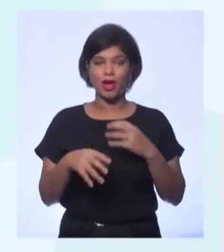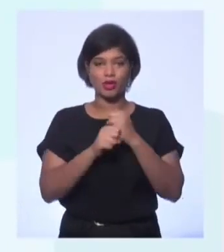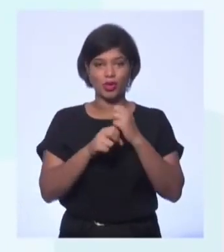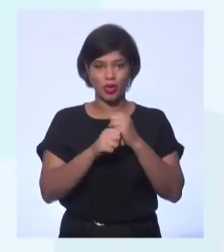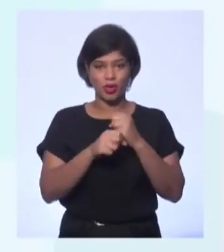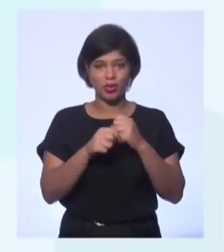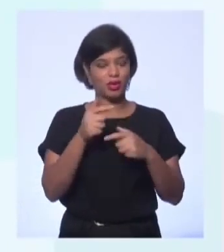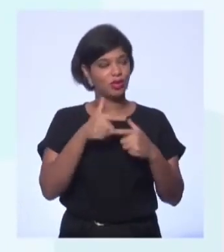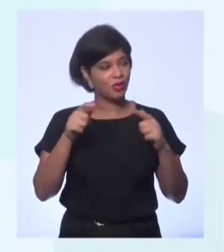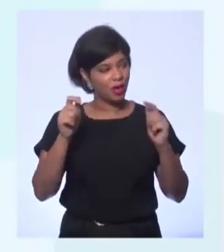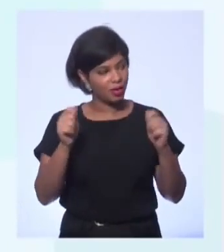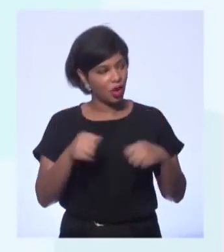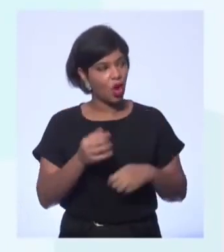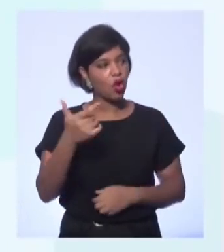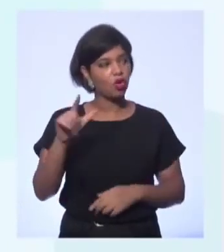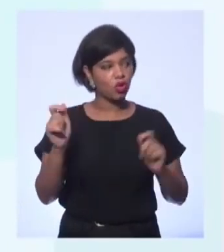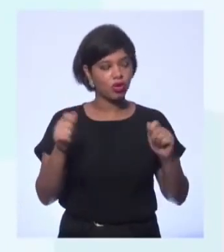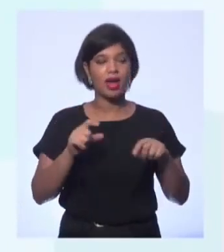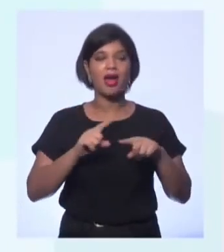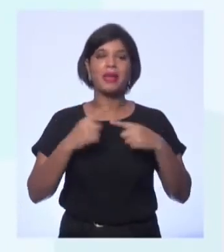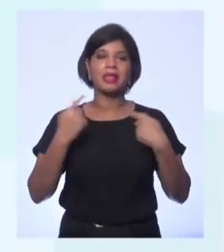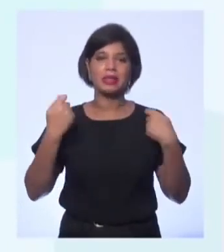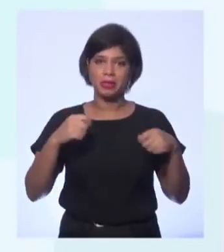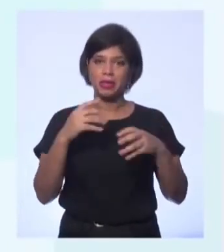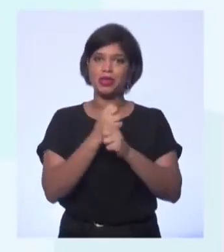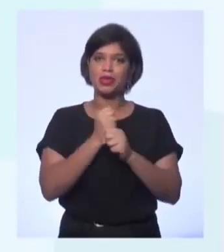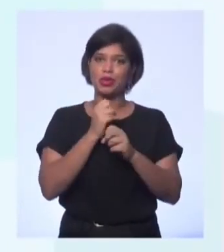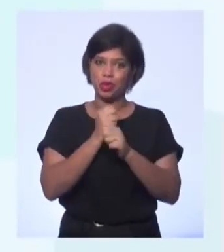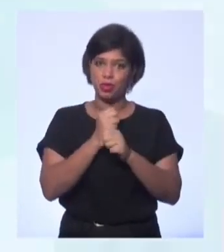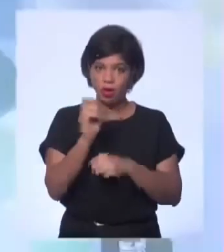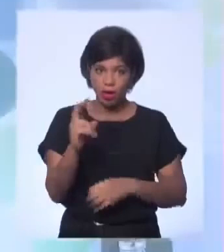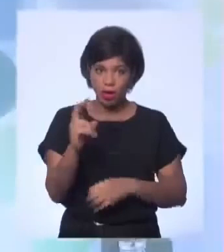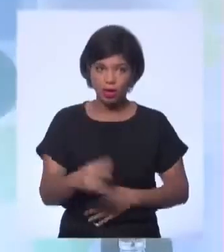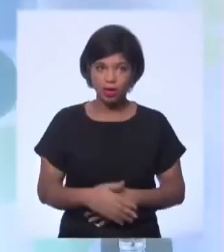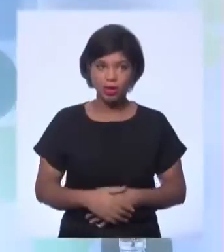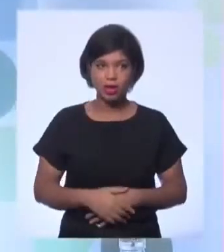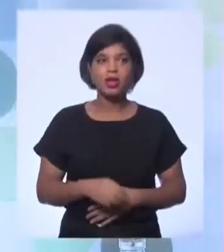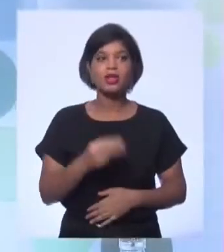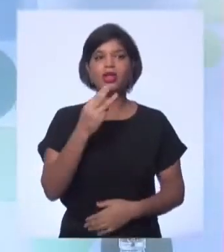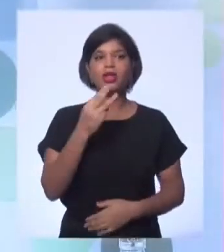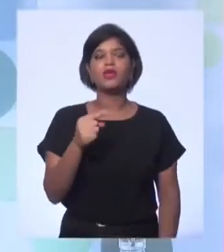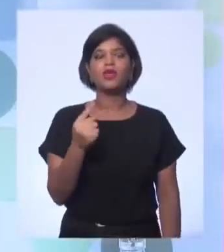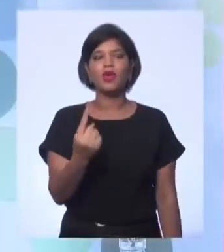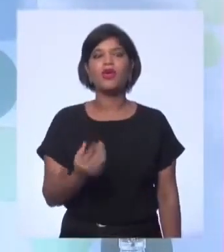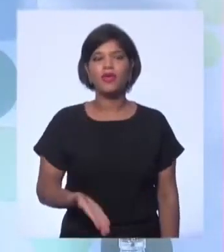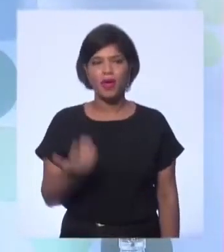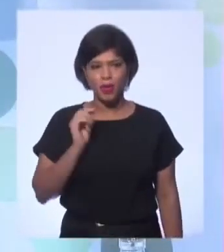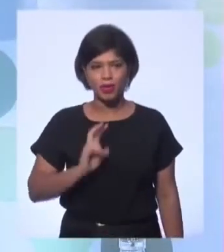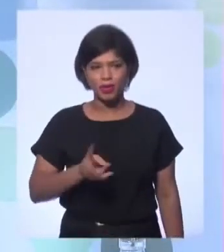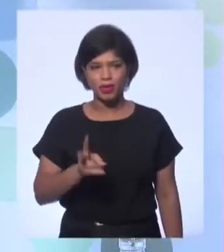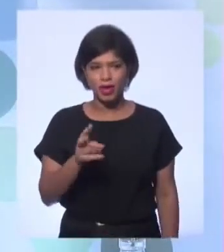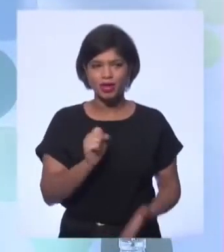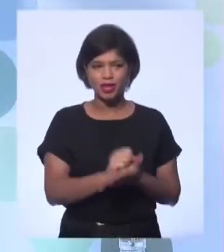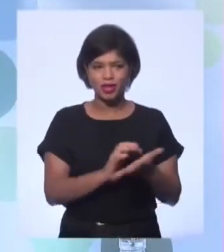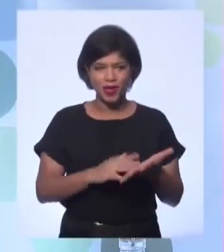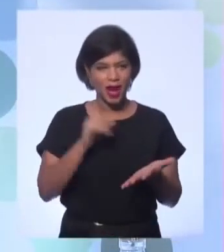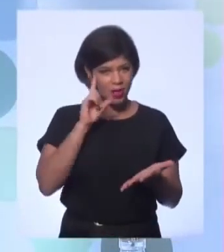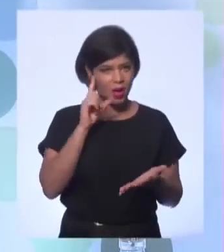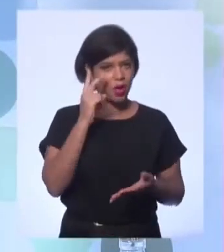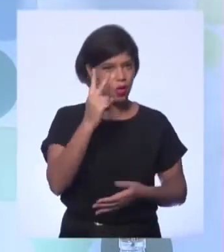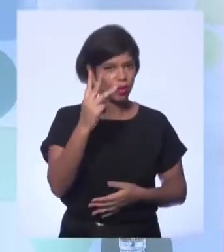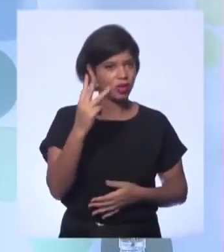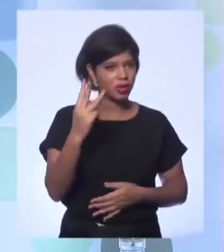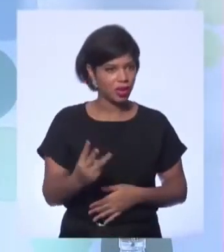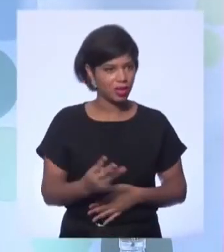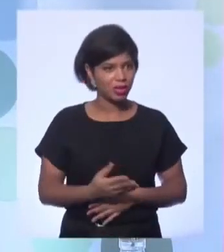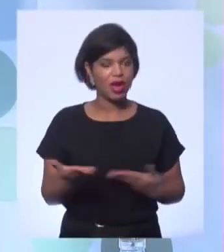dividir. Ou posso fazer de outra forma, mas eu tenho que fazer essa conta de dividir. Tudo bem? Então, deu 3,1. Vamos continuar essa atividade? Lembra que era parte 1, 2 e 3?